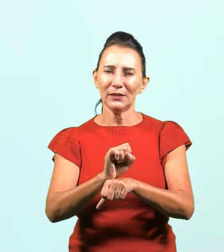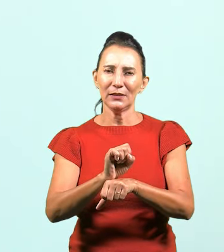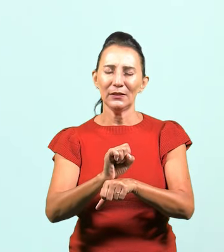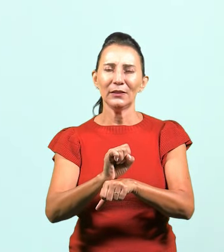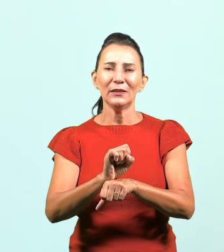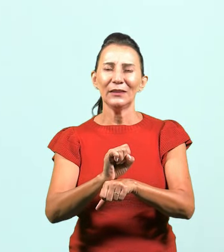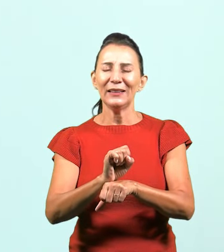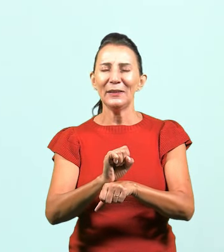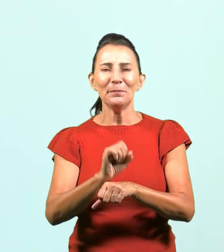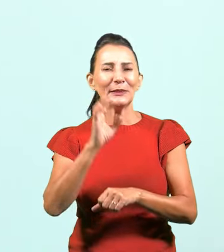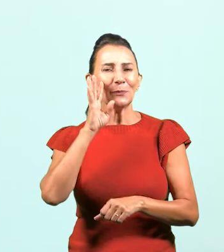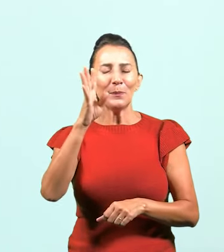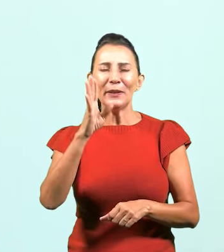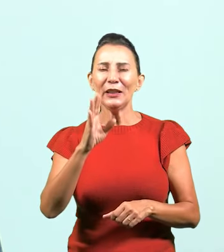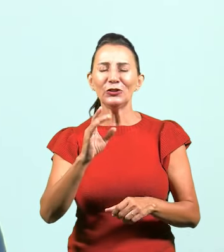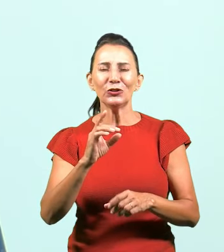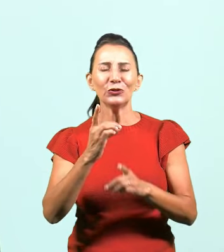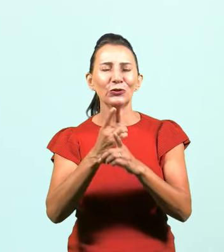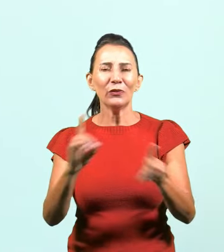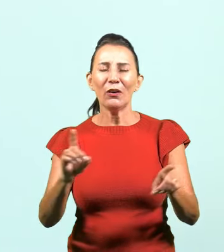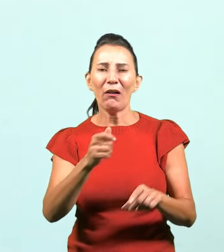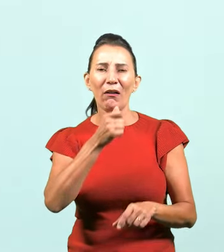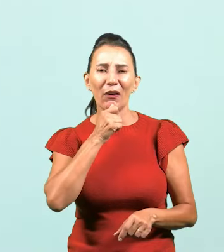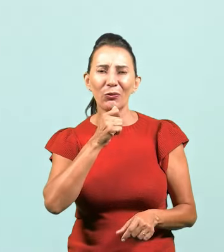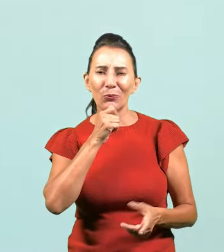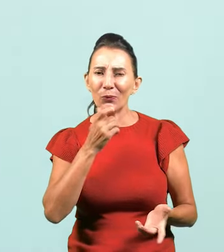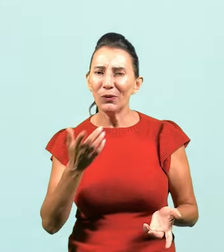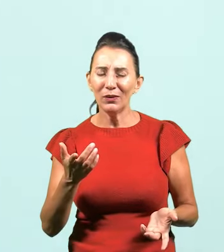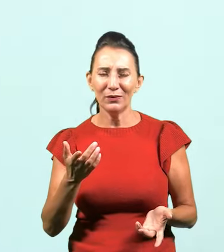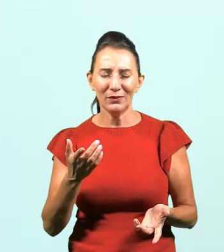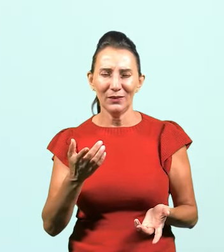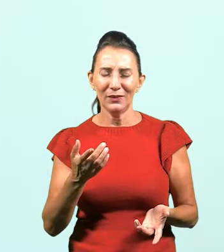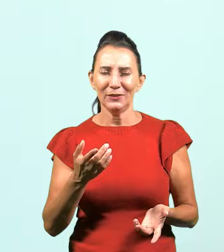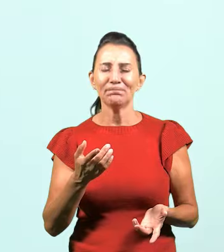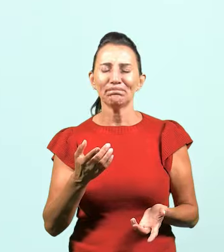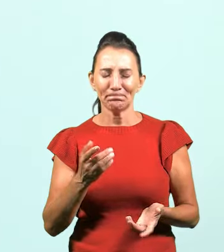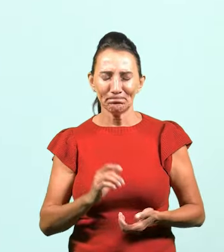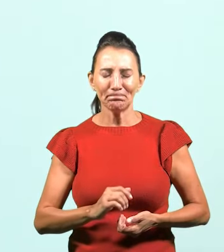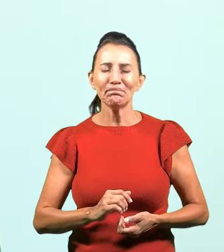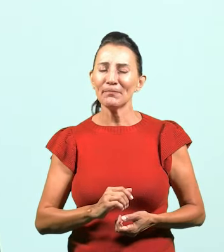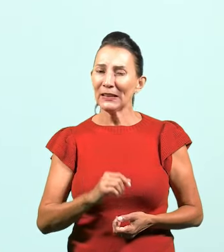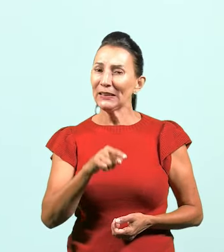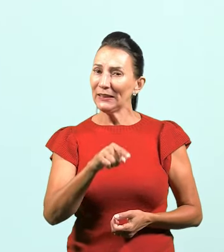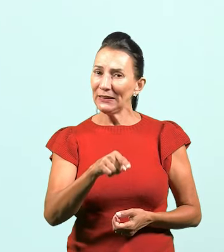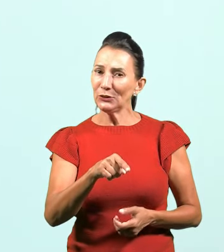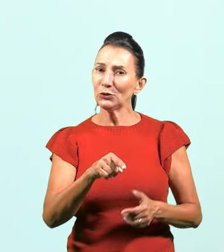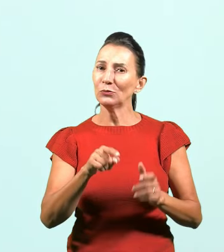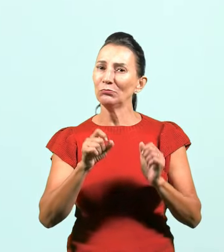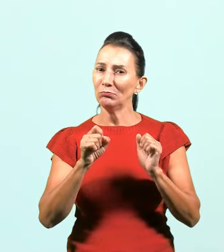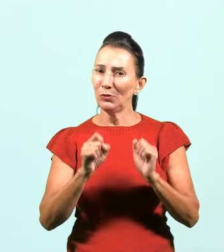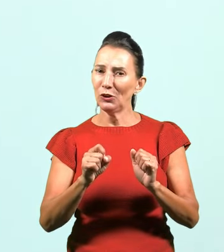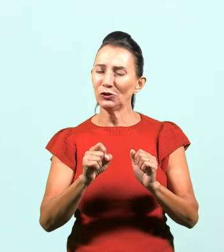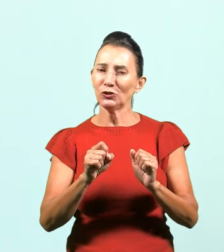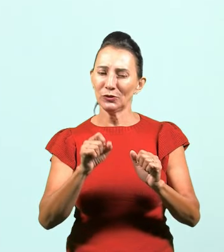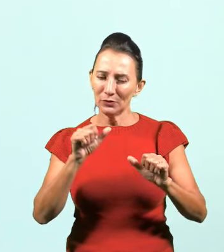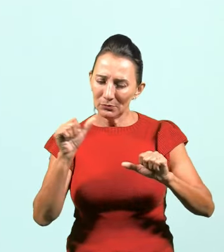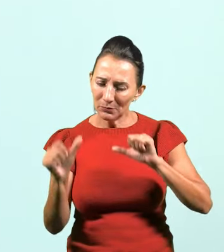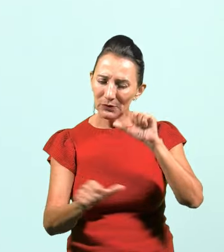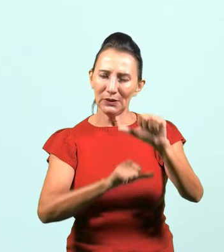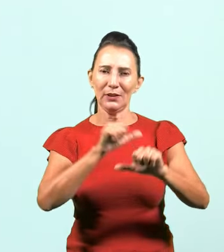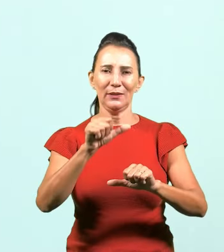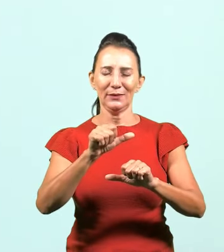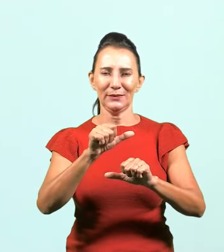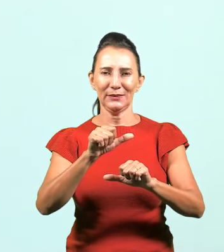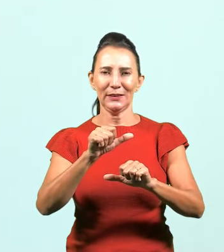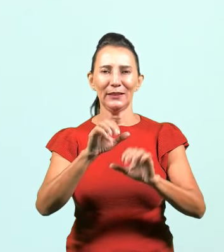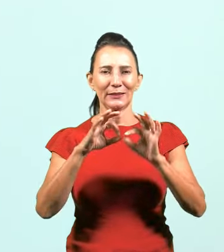divórcio, principalmente injustificável, que ainda não tem a definição que pode